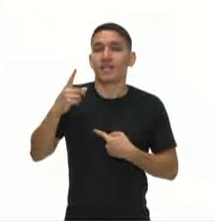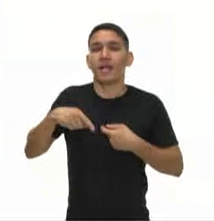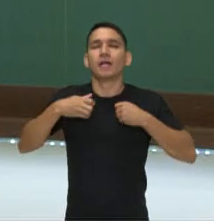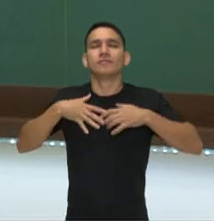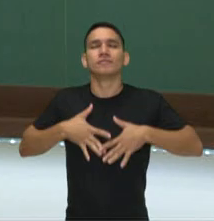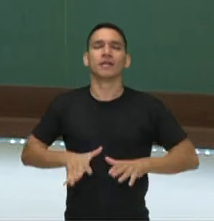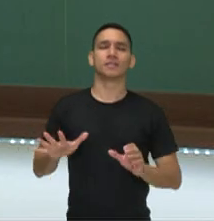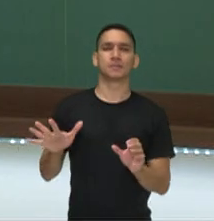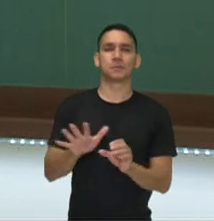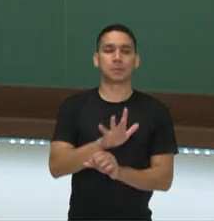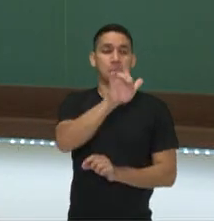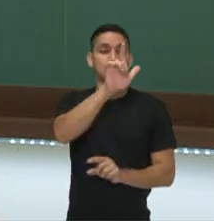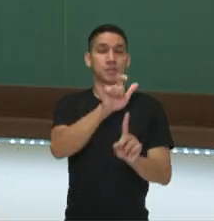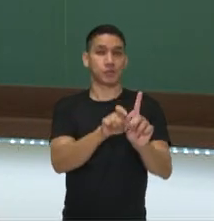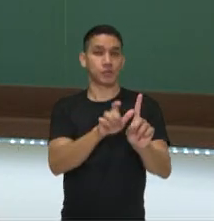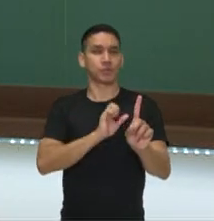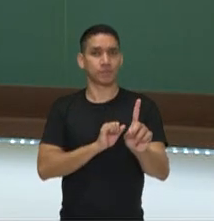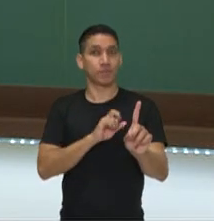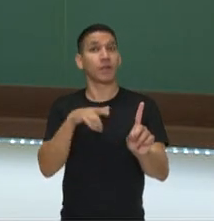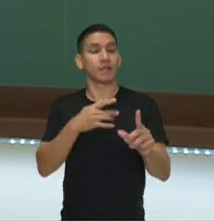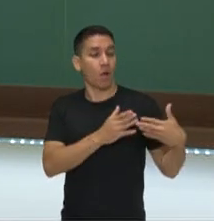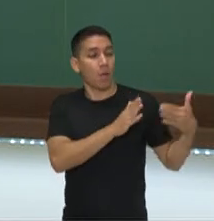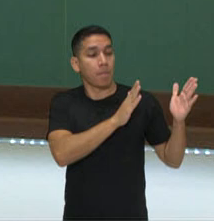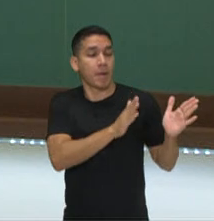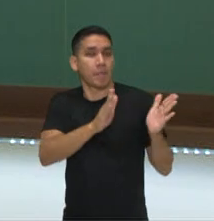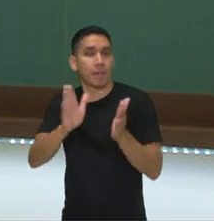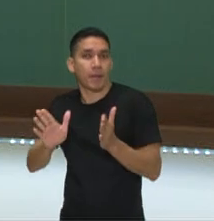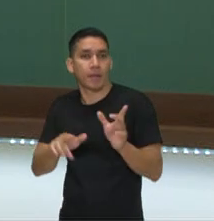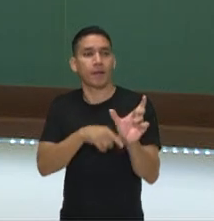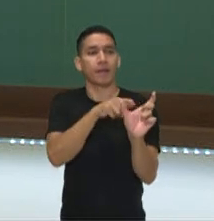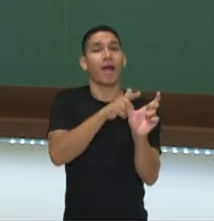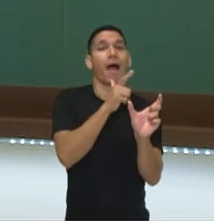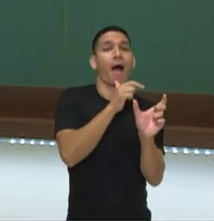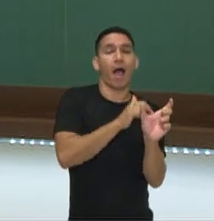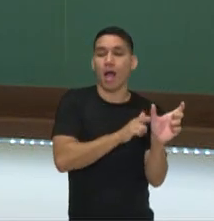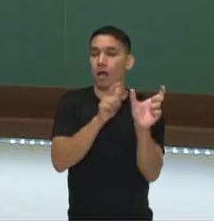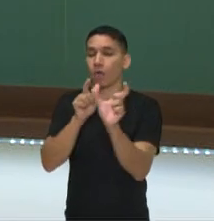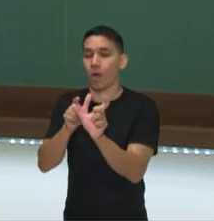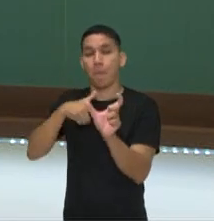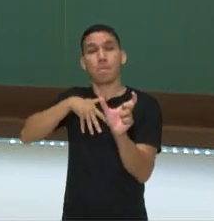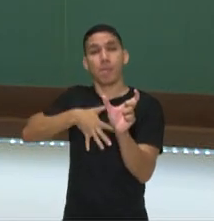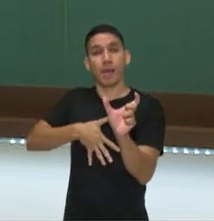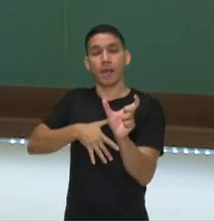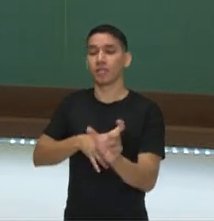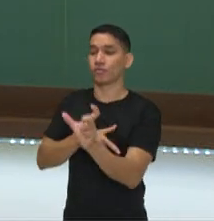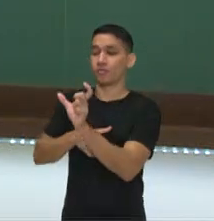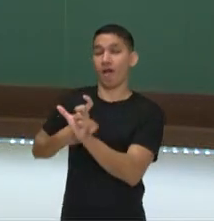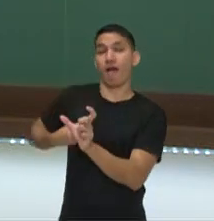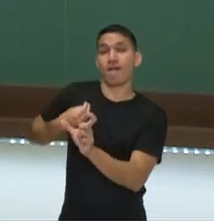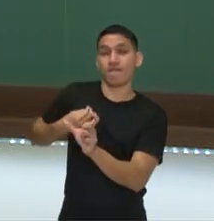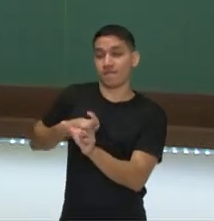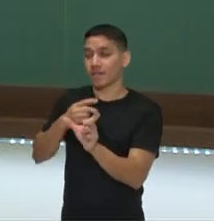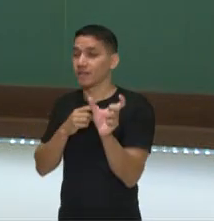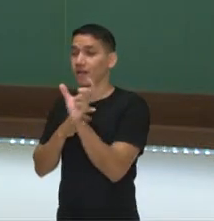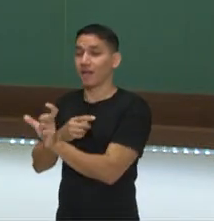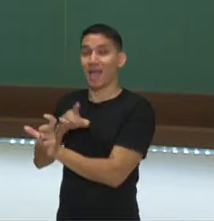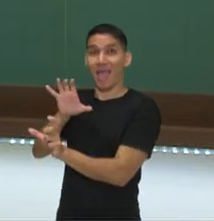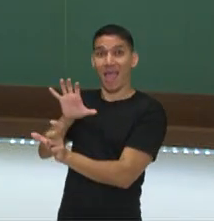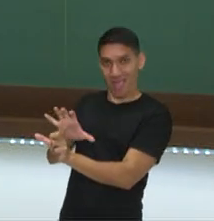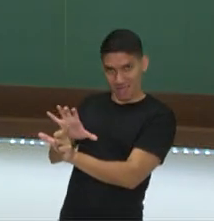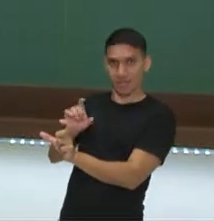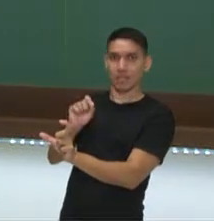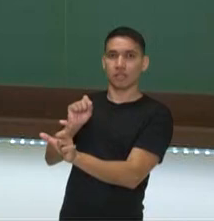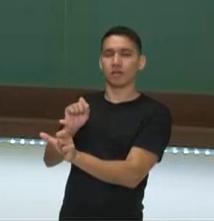personagem. Então, essa sequência aqui, ó, água pelo peito, a vida voltando com esta encharcou,